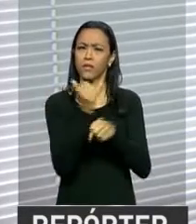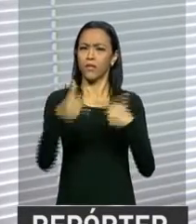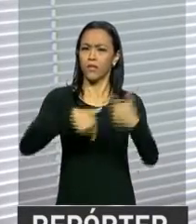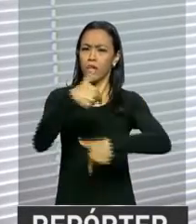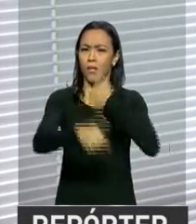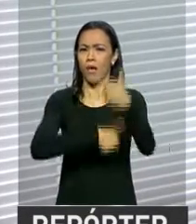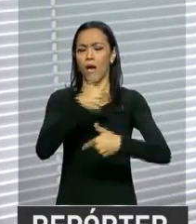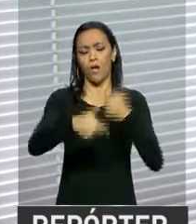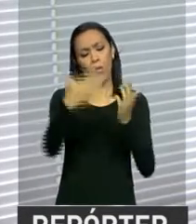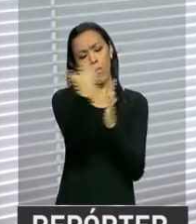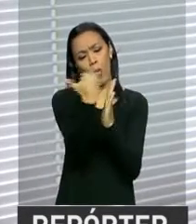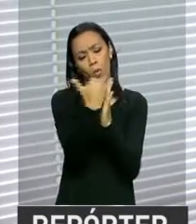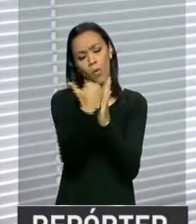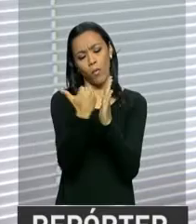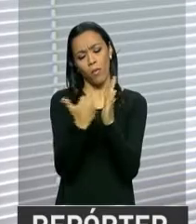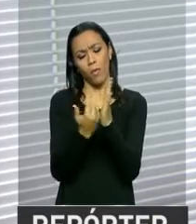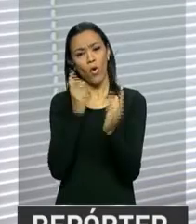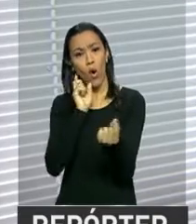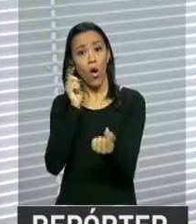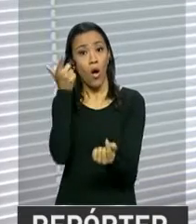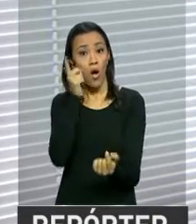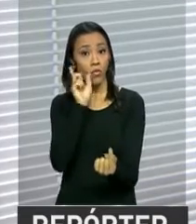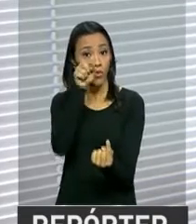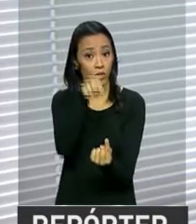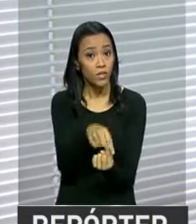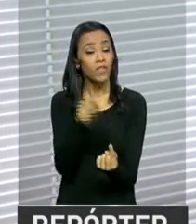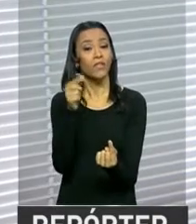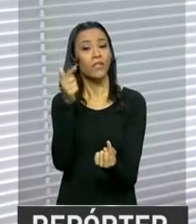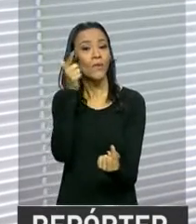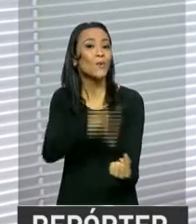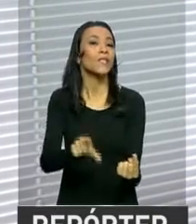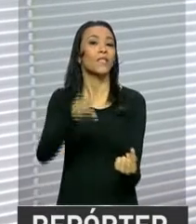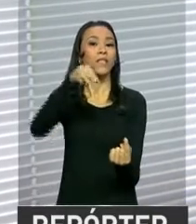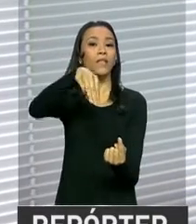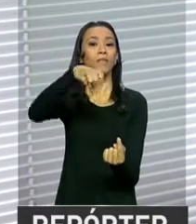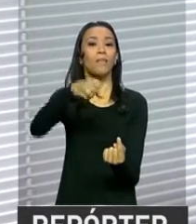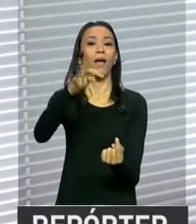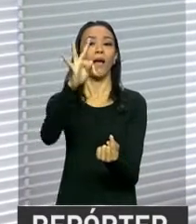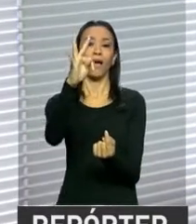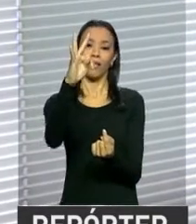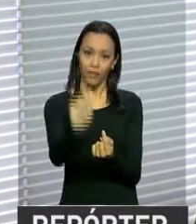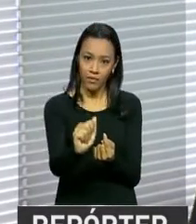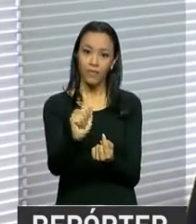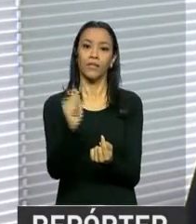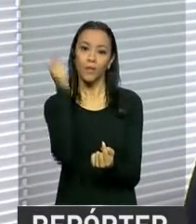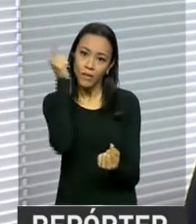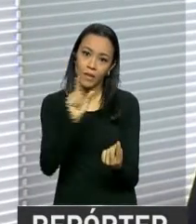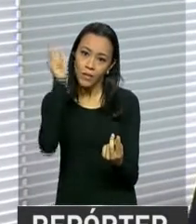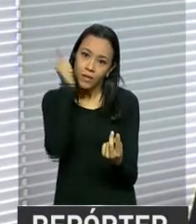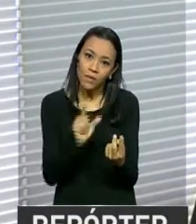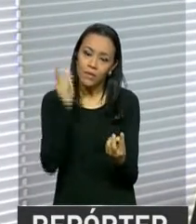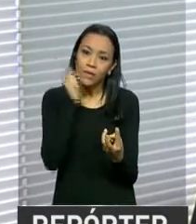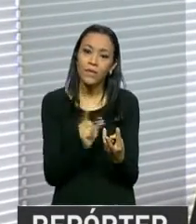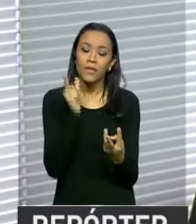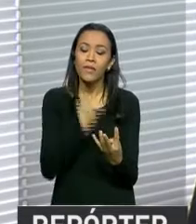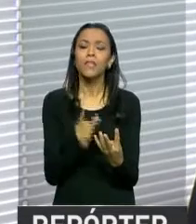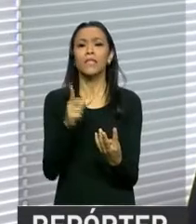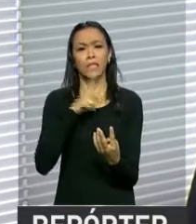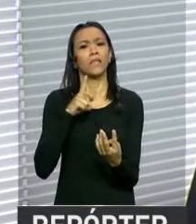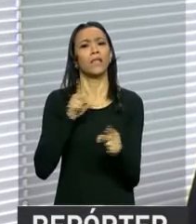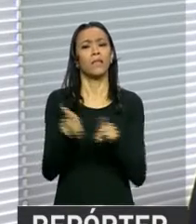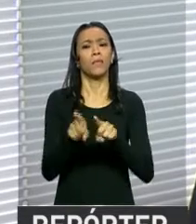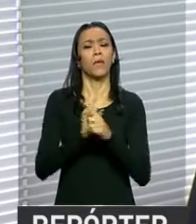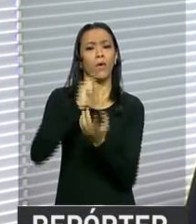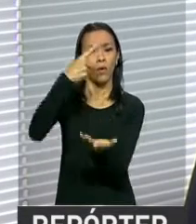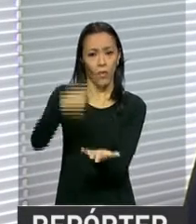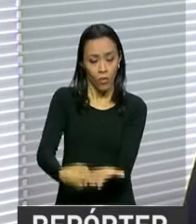primeiro lugar, né, buscar metas, em termos de resultados e ter muito compromisso